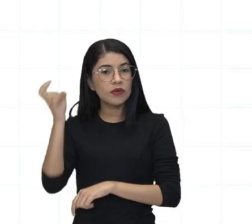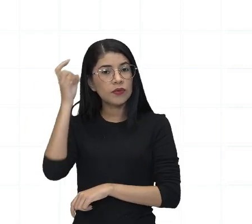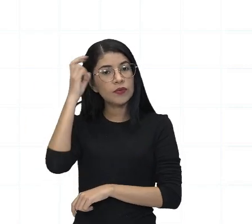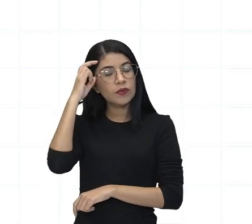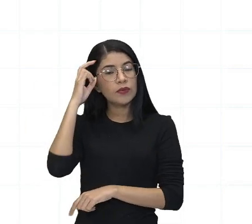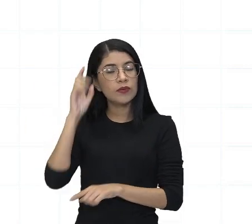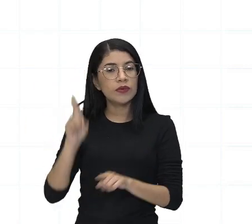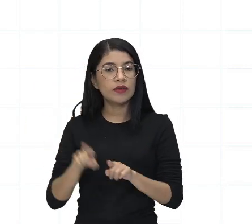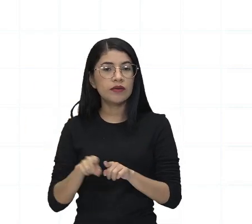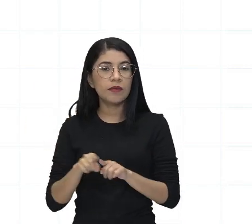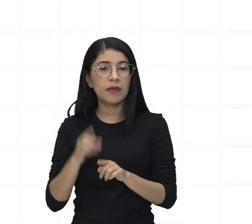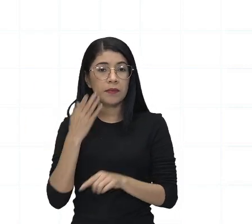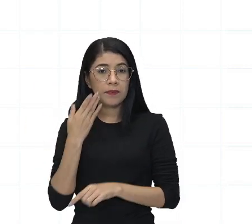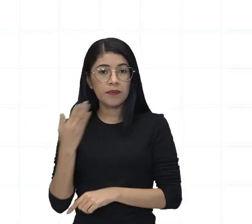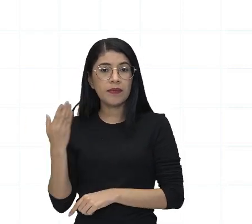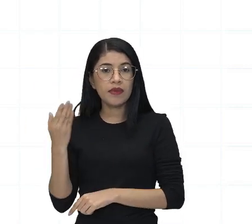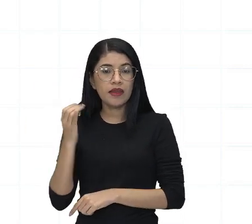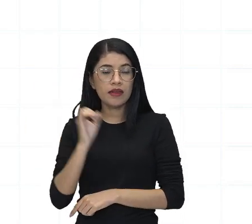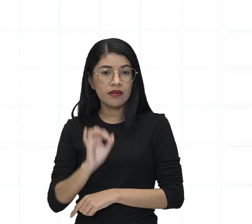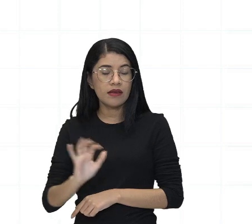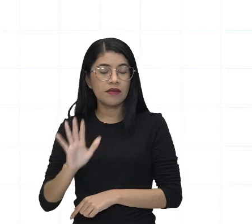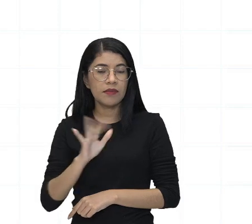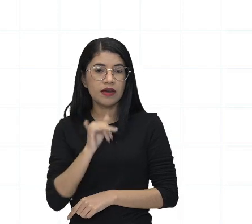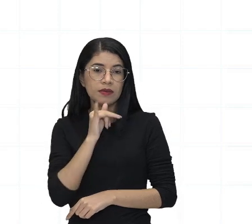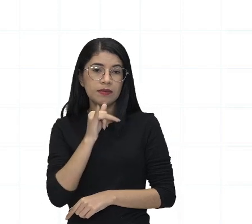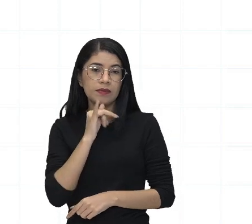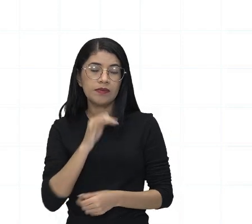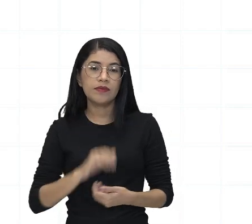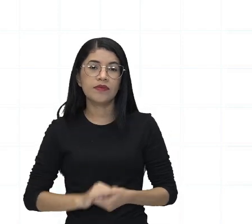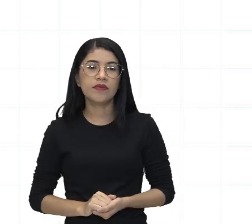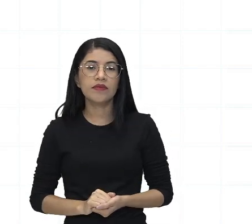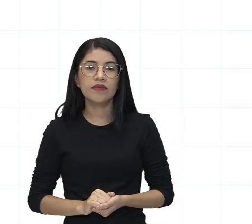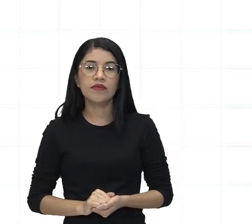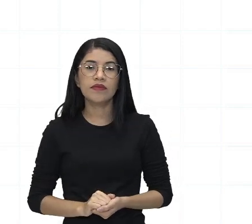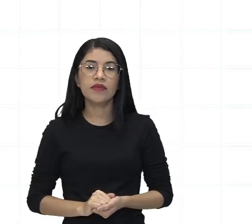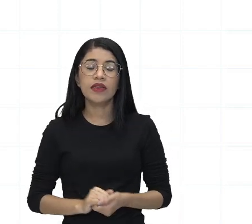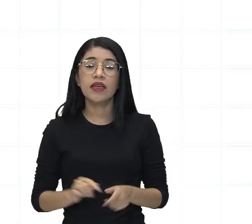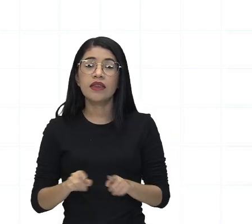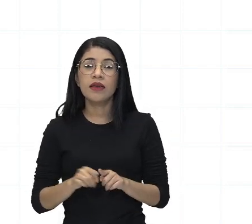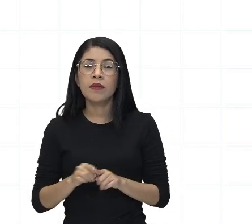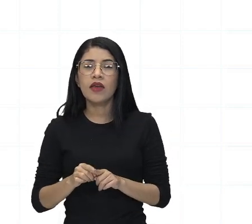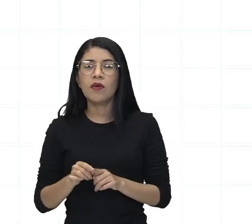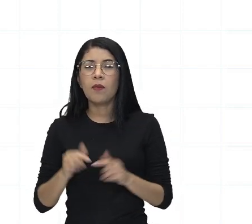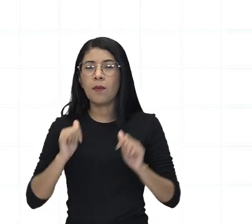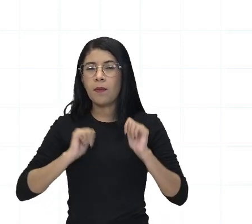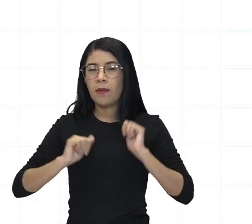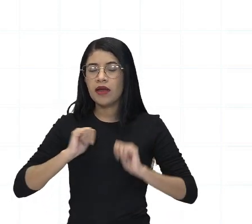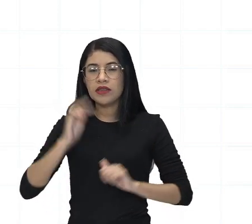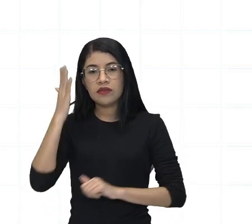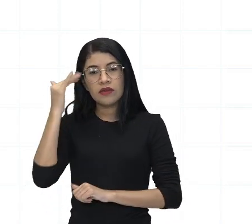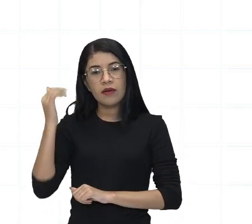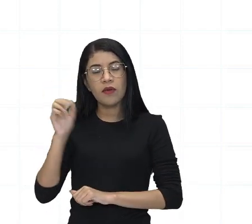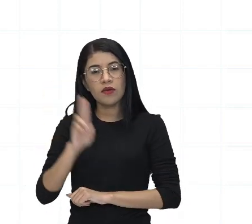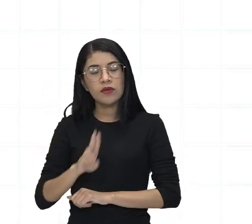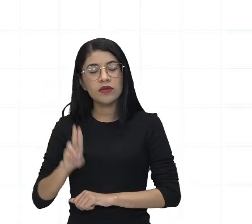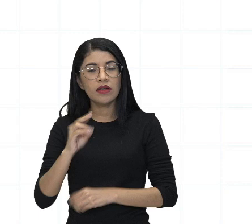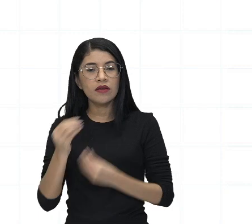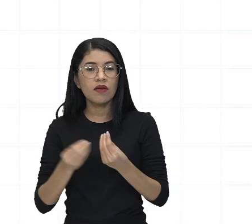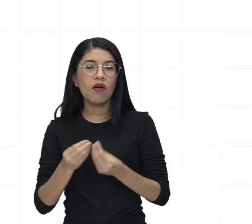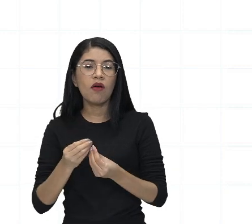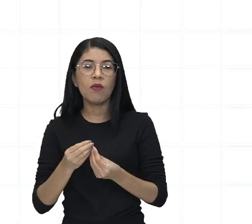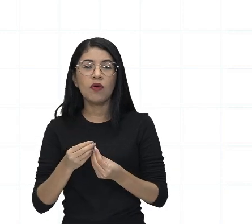podem ver, a Mona Lisa, e também a Mary Monroe, que foi uma atriz muito famosa, usando materiais estranhos como calda